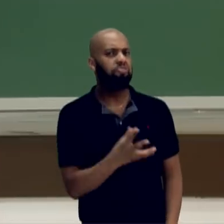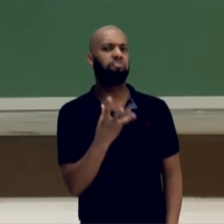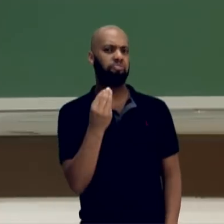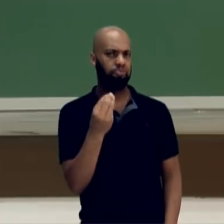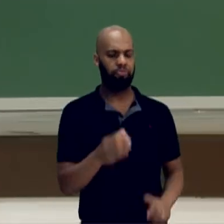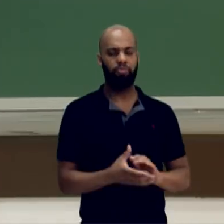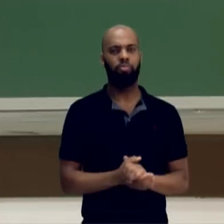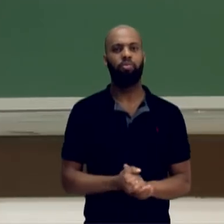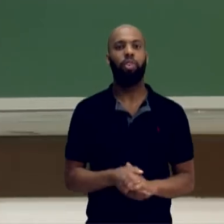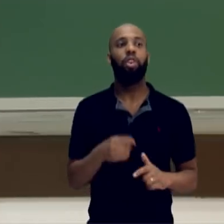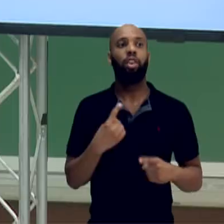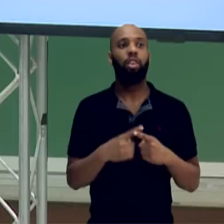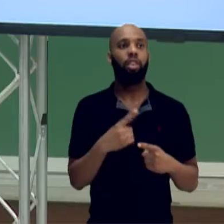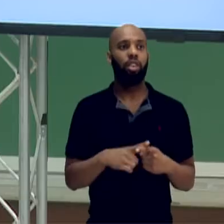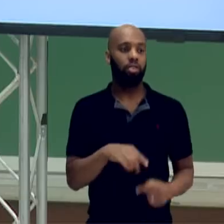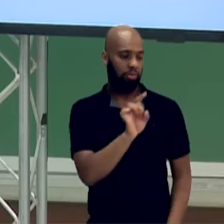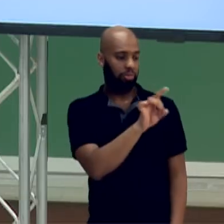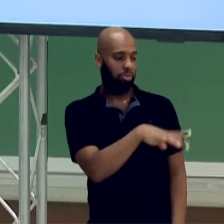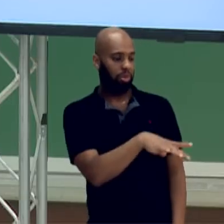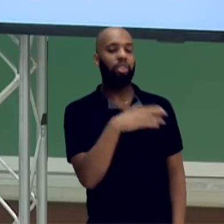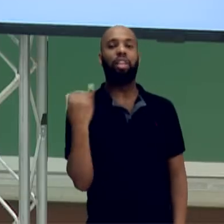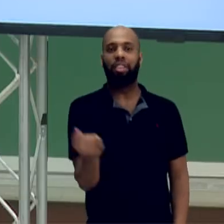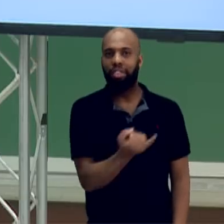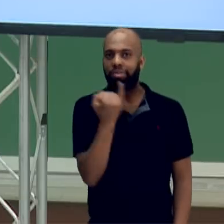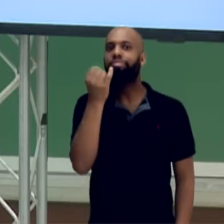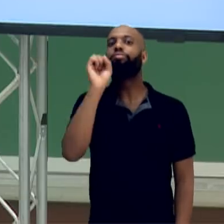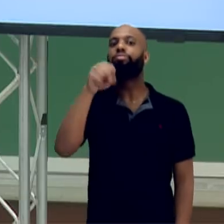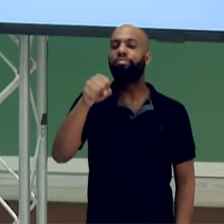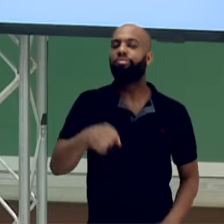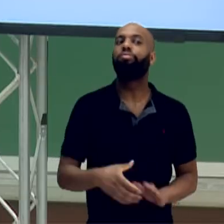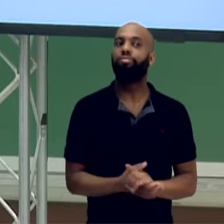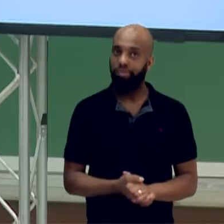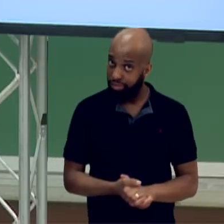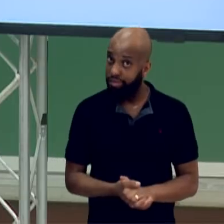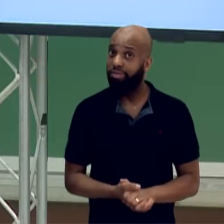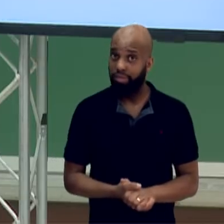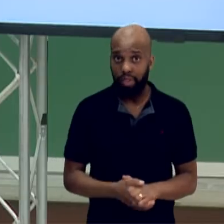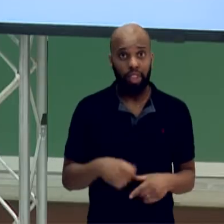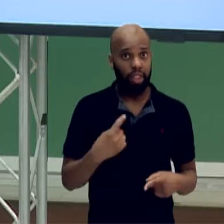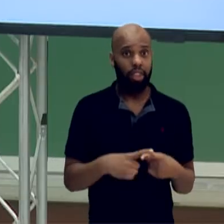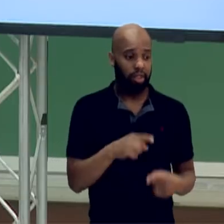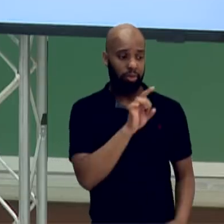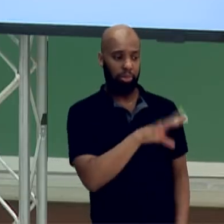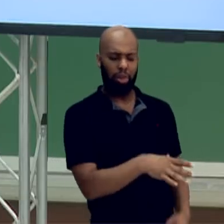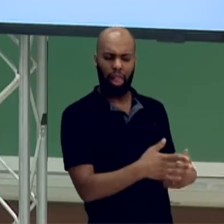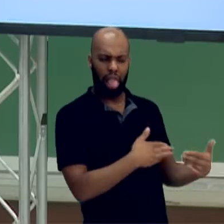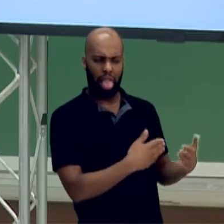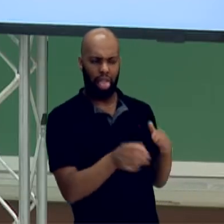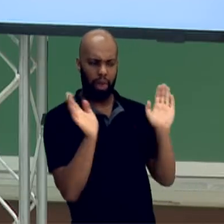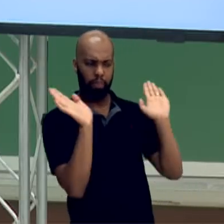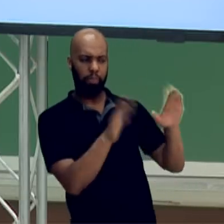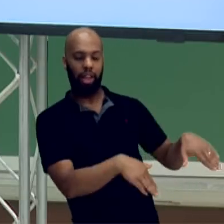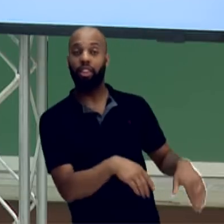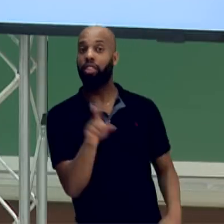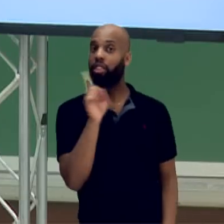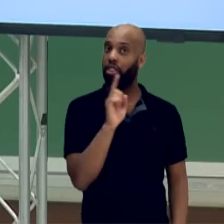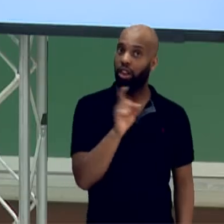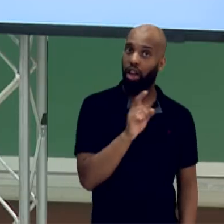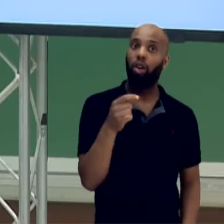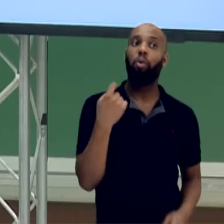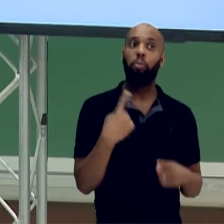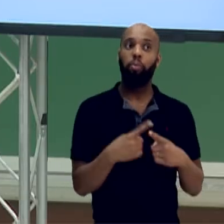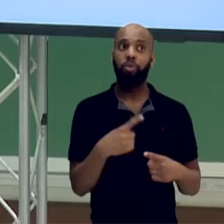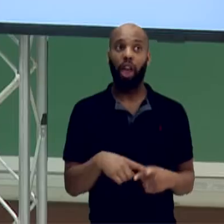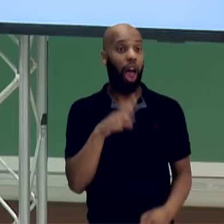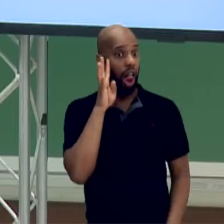tá? Gente, o resto ele é bem importante sim, tá? O resto não é qualquer coisa. É interessante quando dá